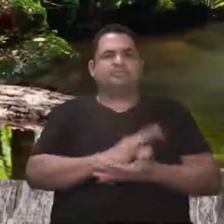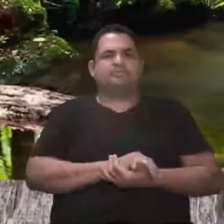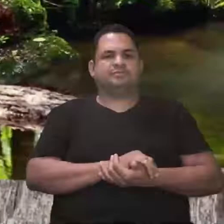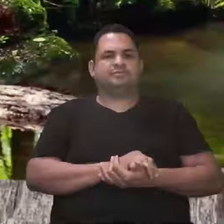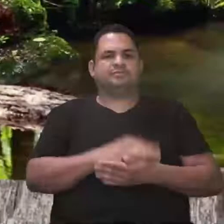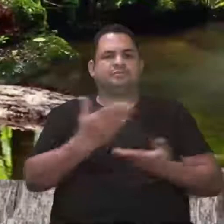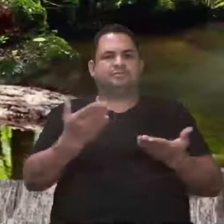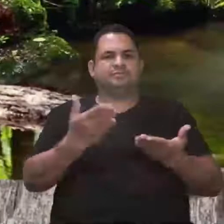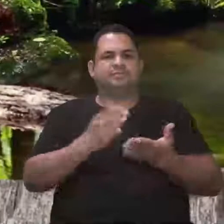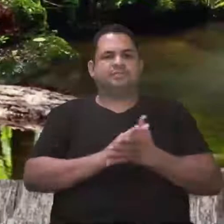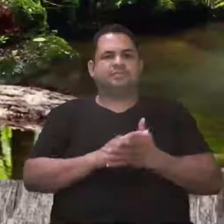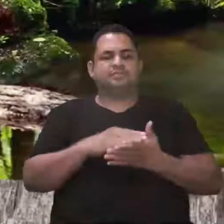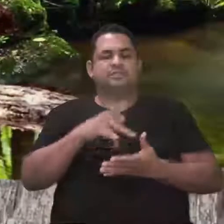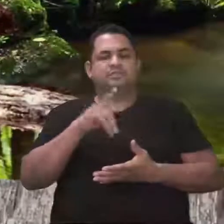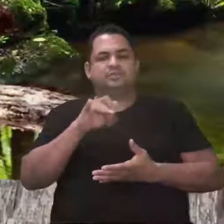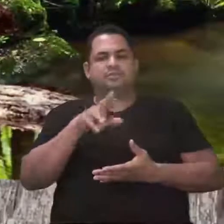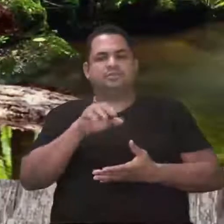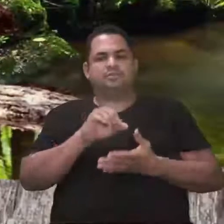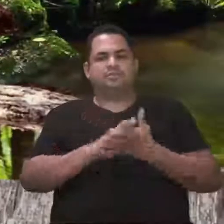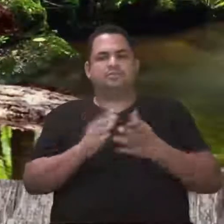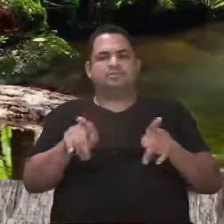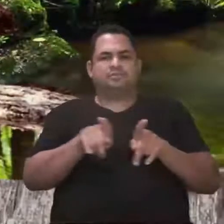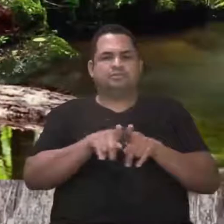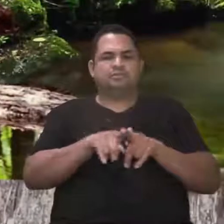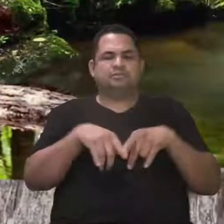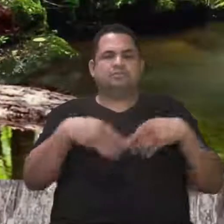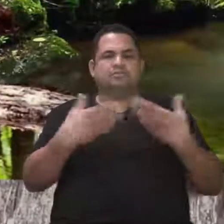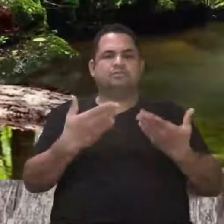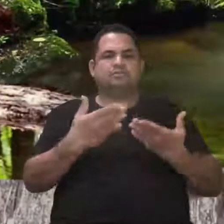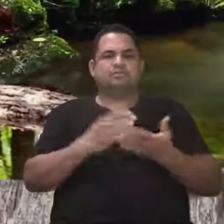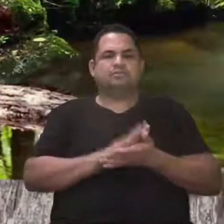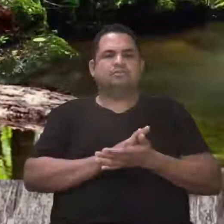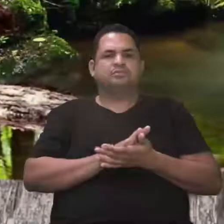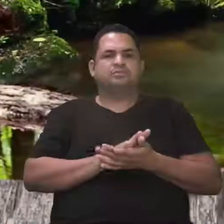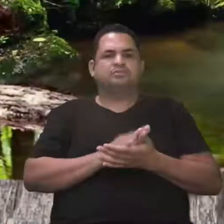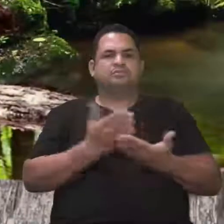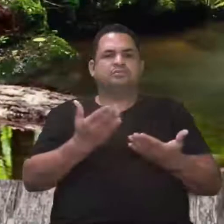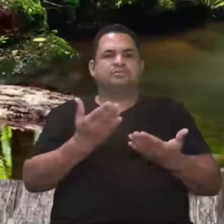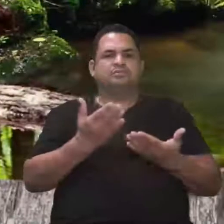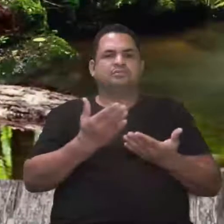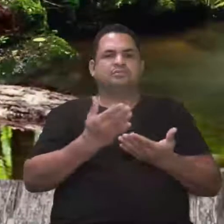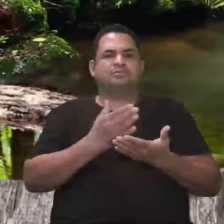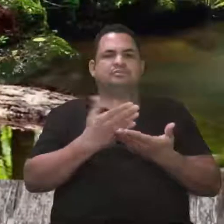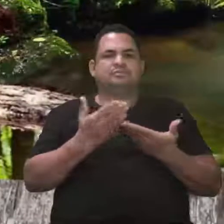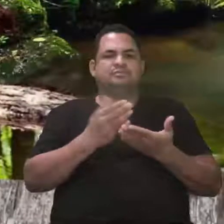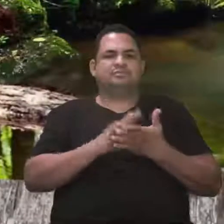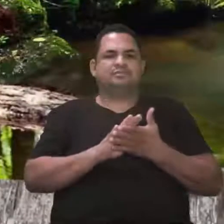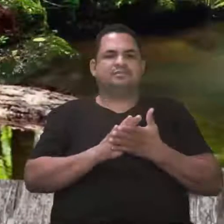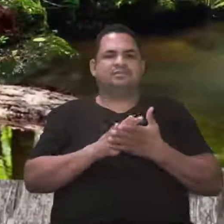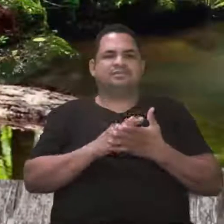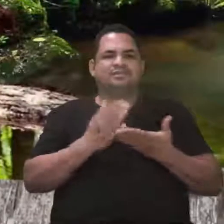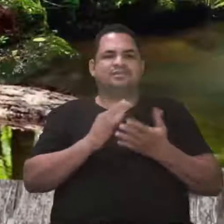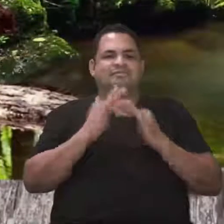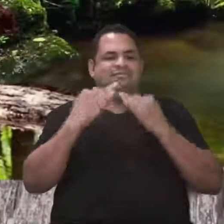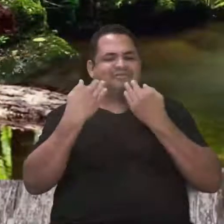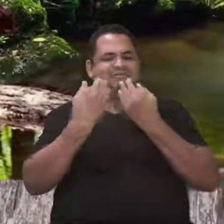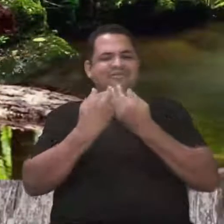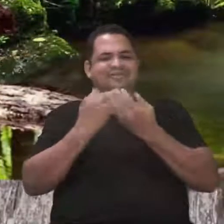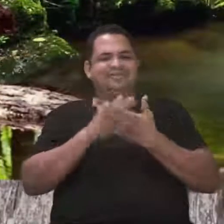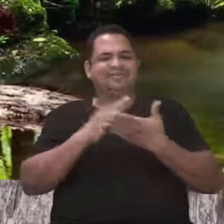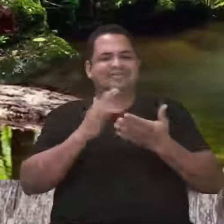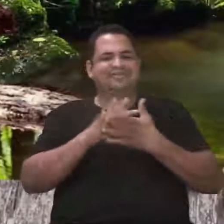seus primos, não é isso? Eu sou ruim desse negócio de filiação aí, mas eu acho que eu